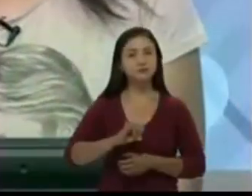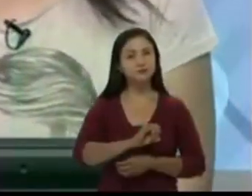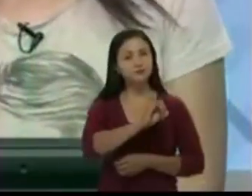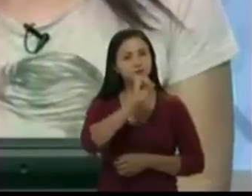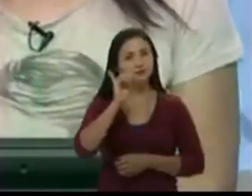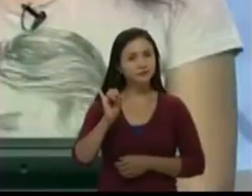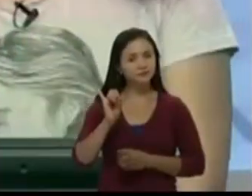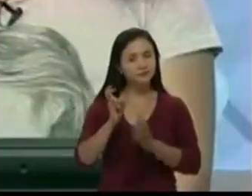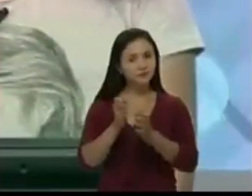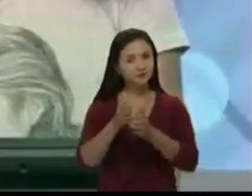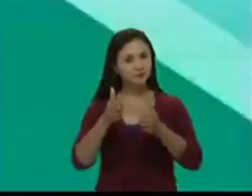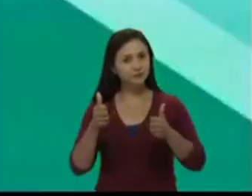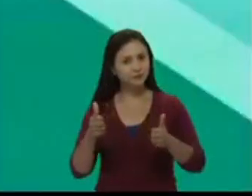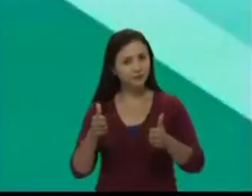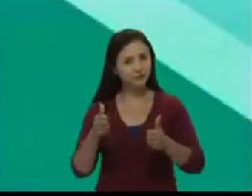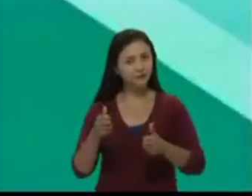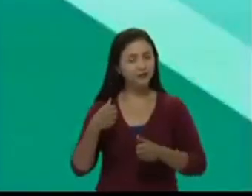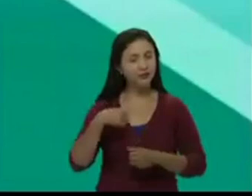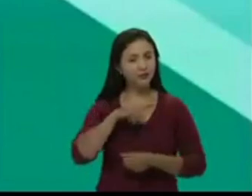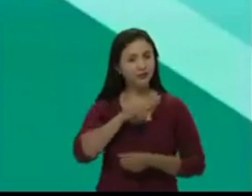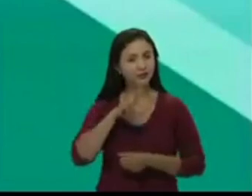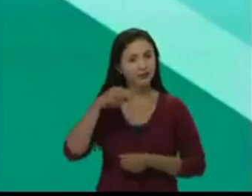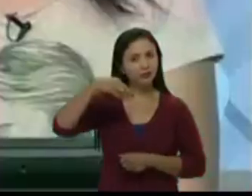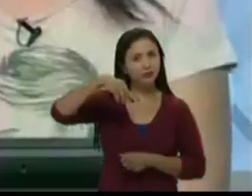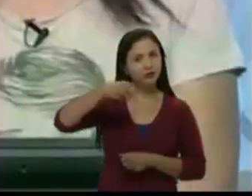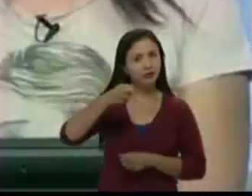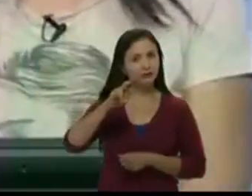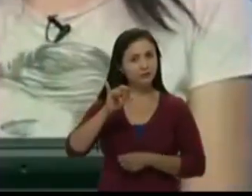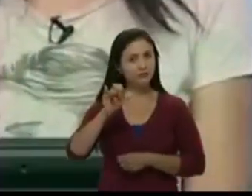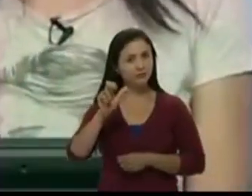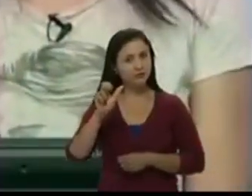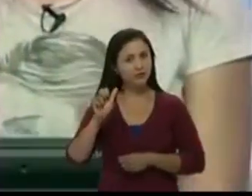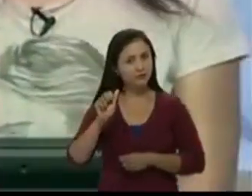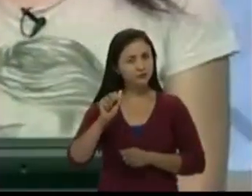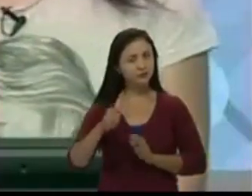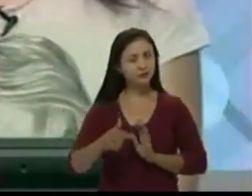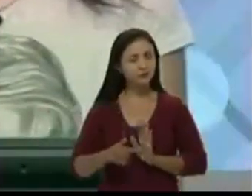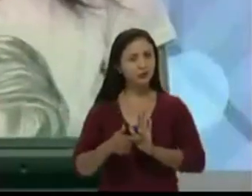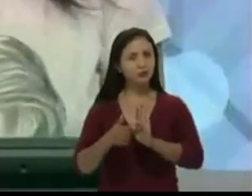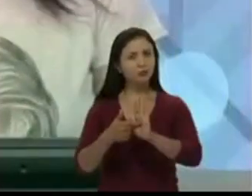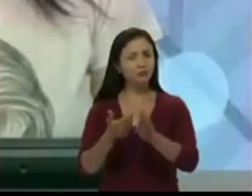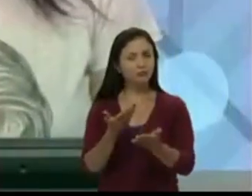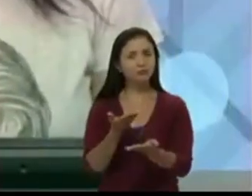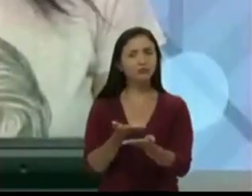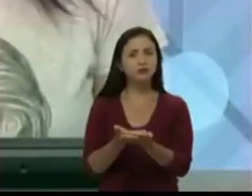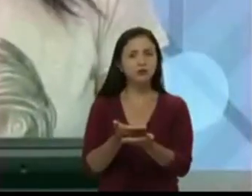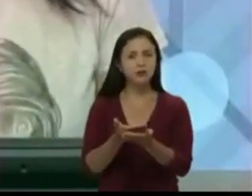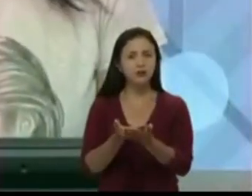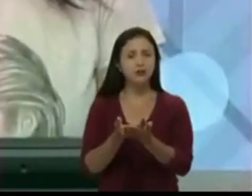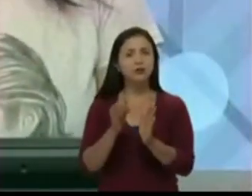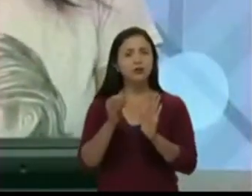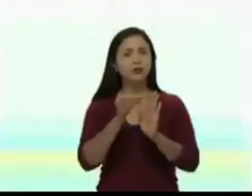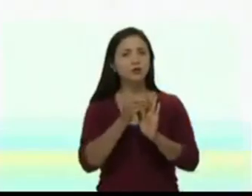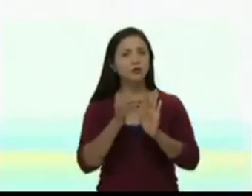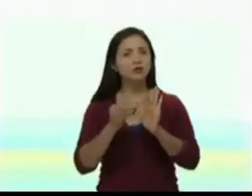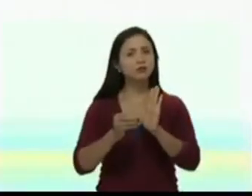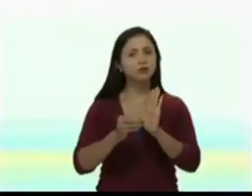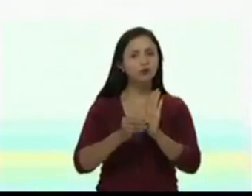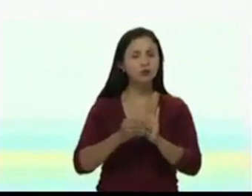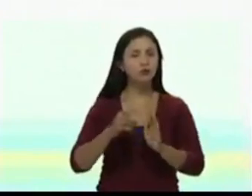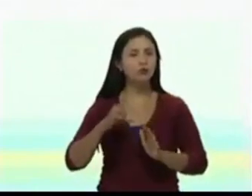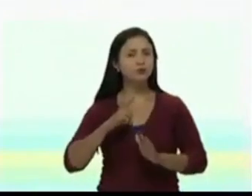Olá pessoal, tudo bem? Meu nome é Márcia Rochina e eu vou apresentar para vocês essa videoaula, onde serão apresentados os conteúdos de mutações